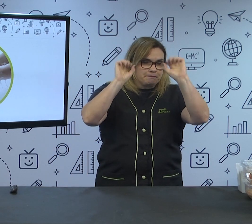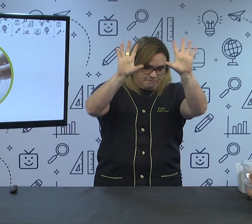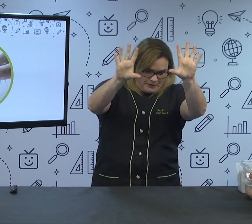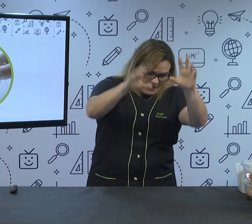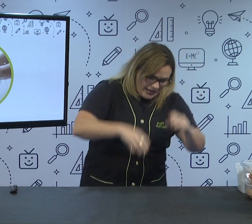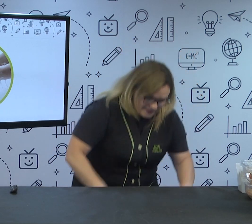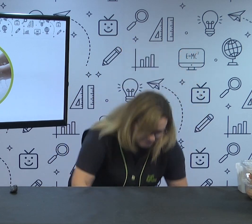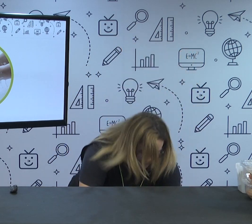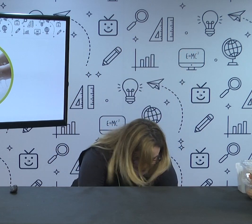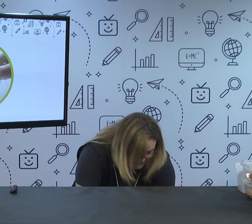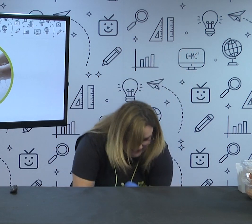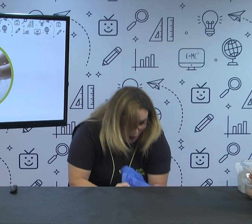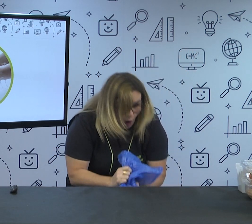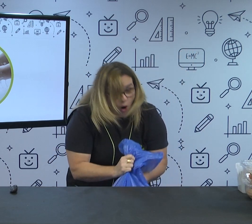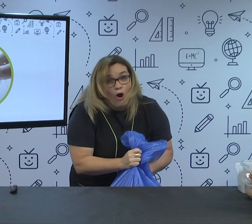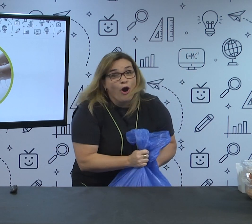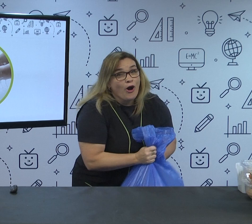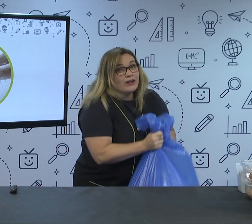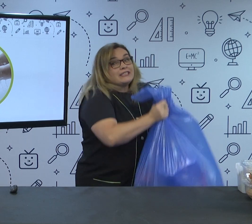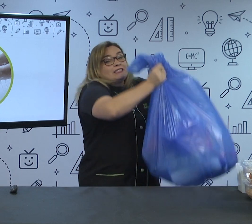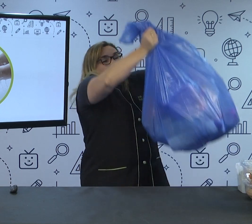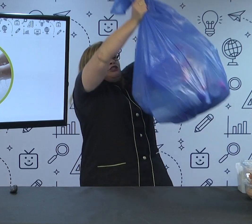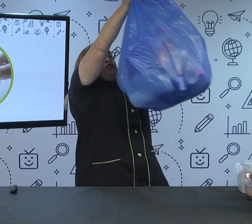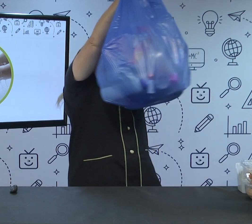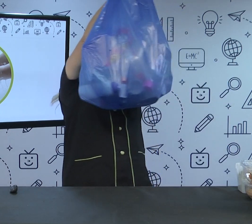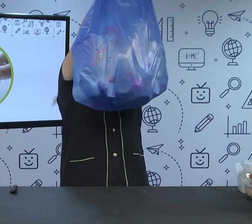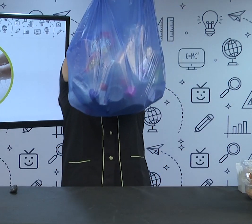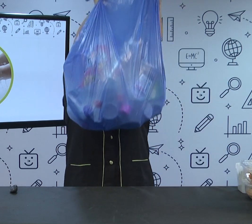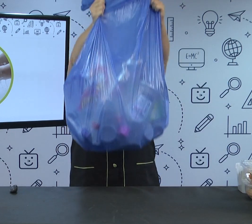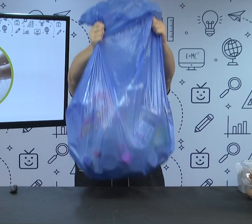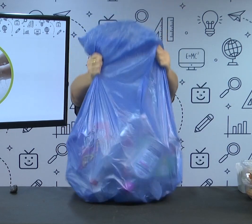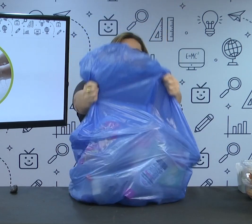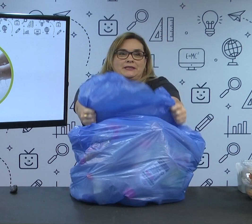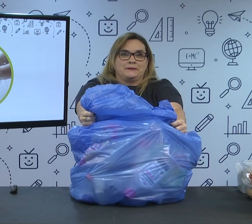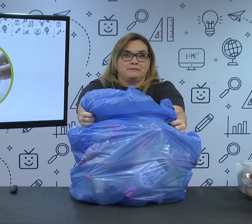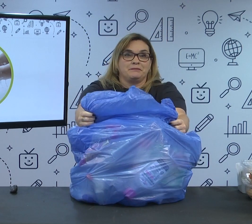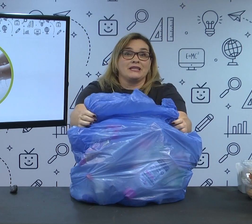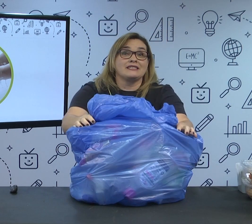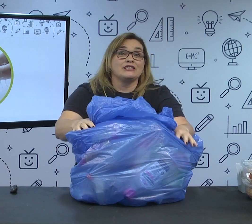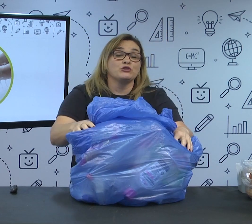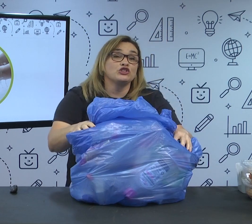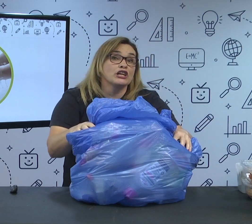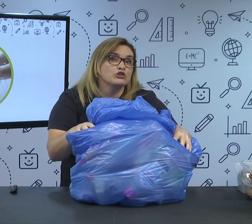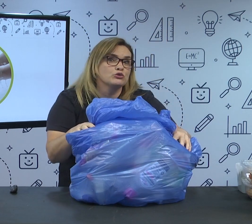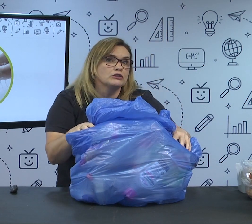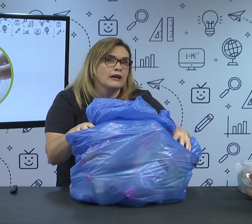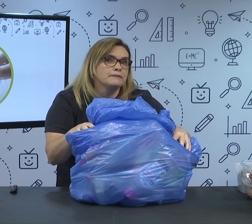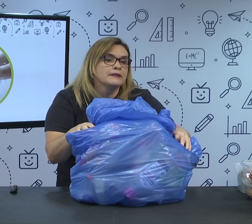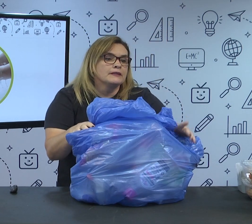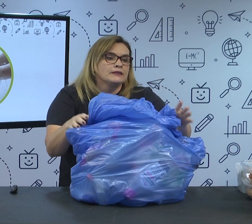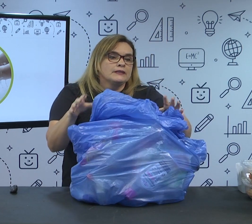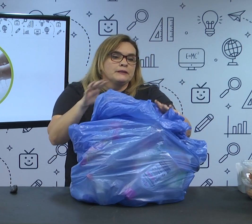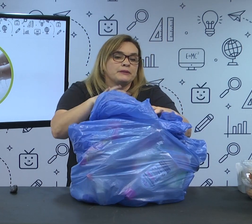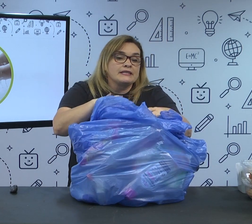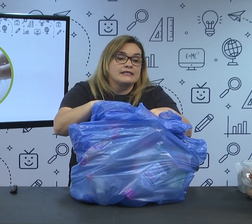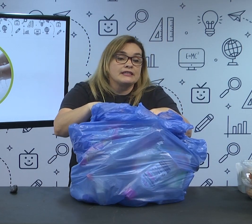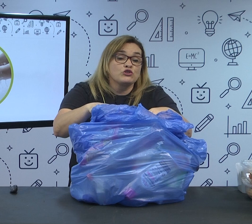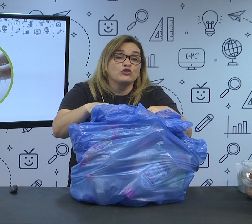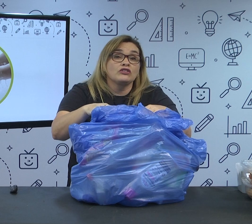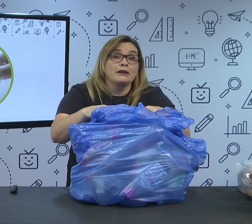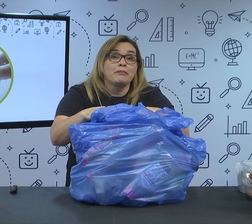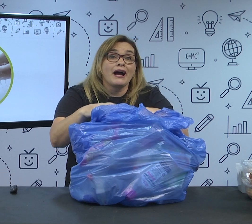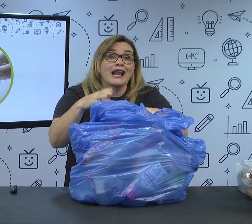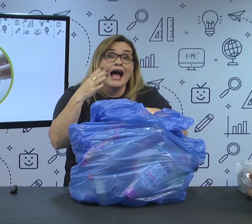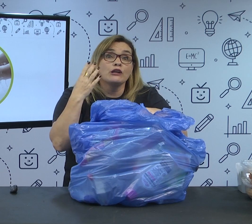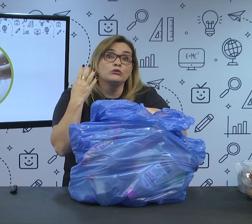ajudar? Peraí! Olha só o que eu trouxe! Preciso de ajuda.